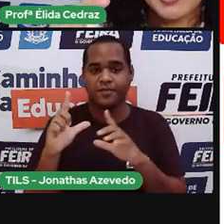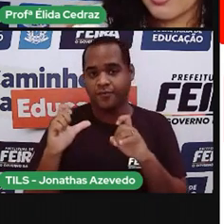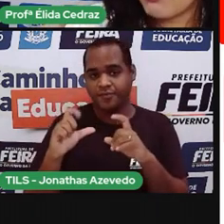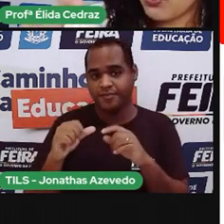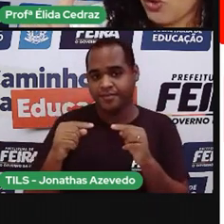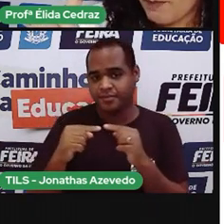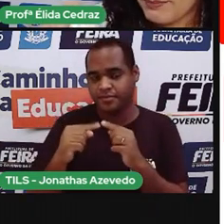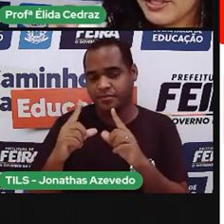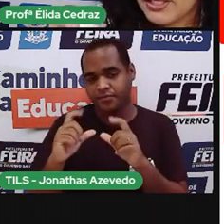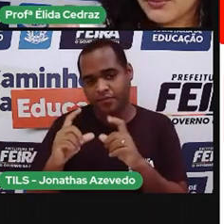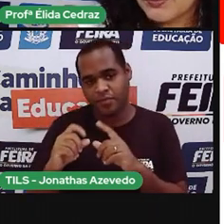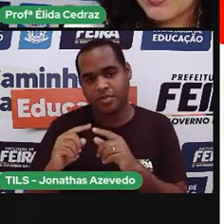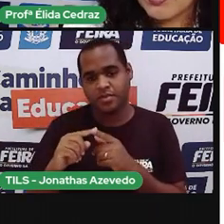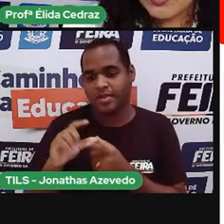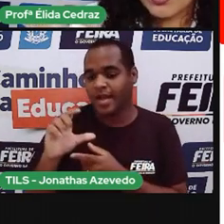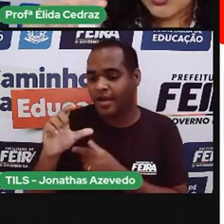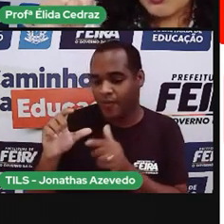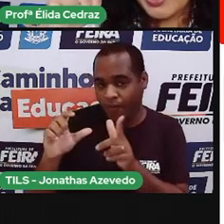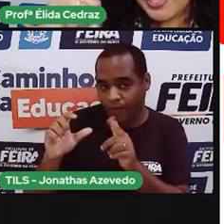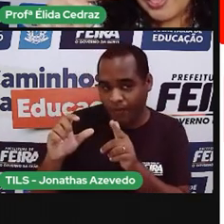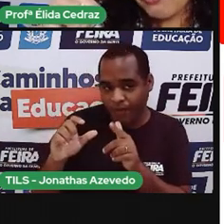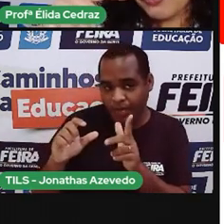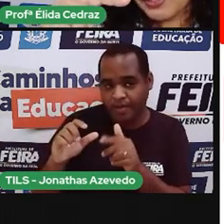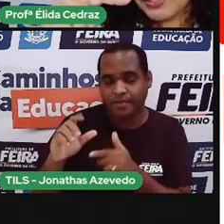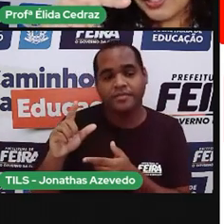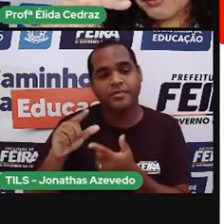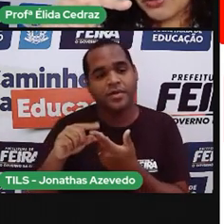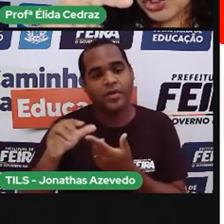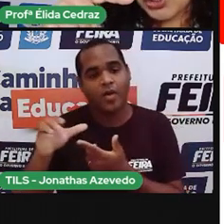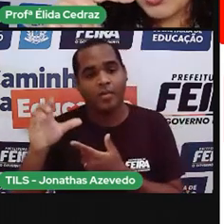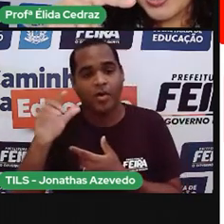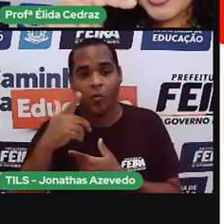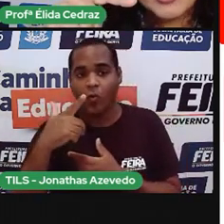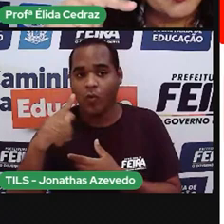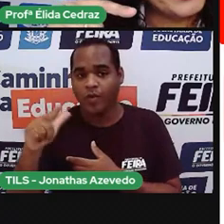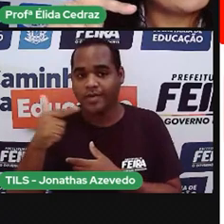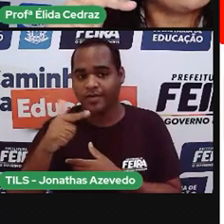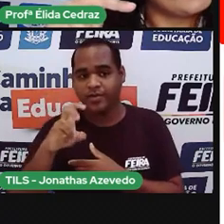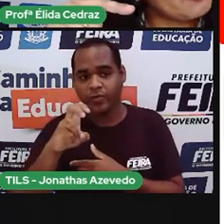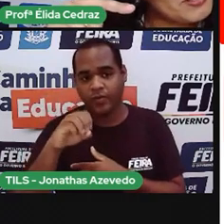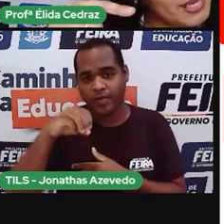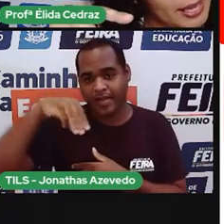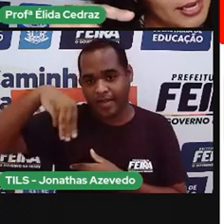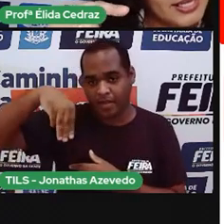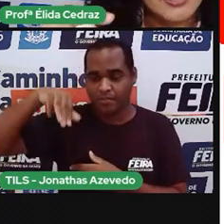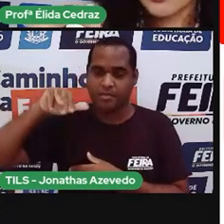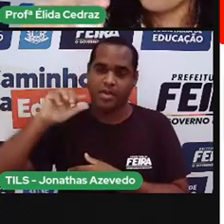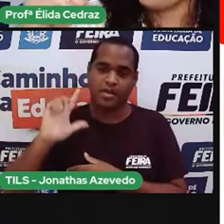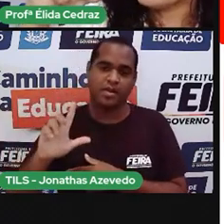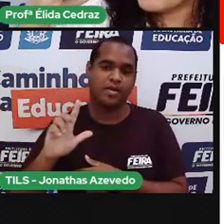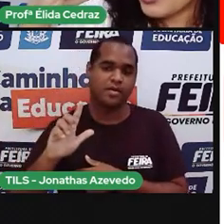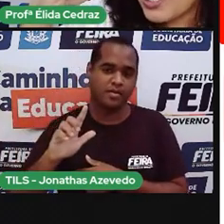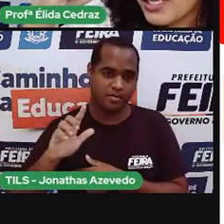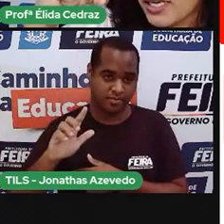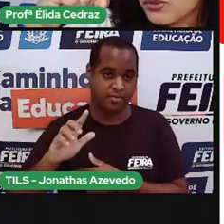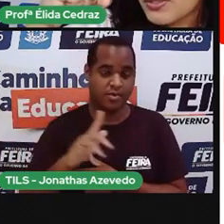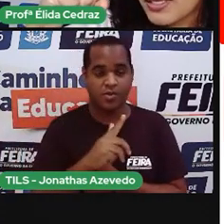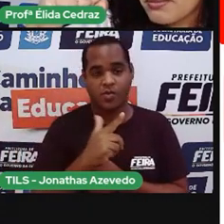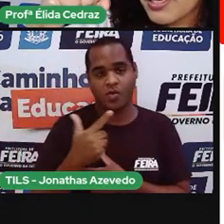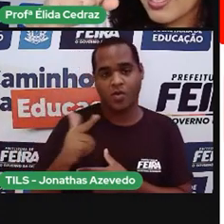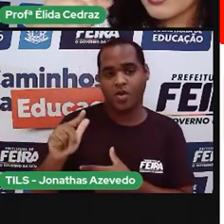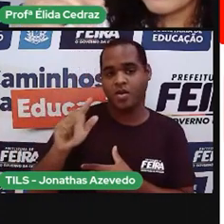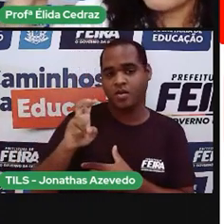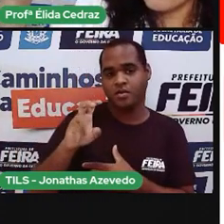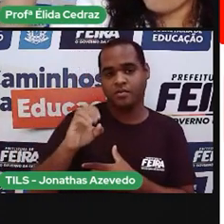de água mineral vem um copinho, uma garrafinha de 250 ml, uma de